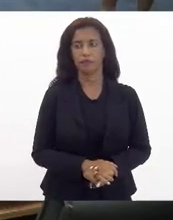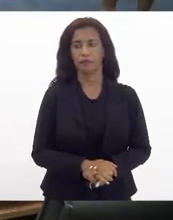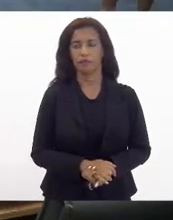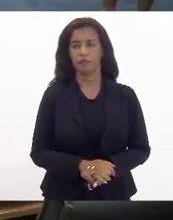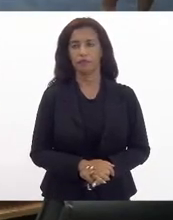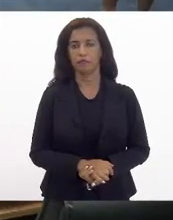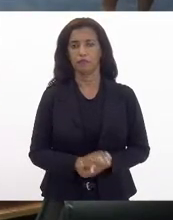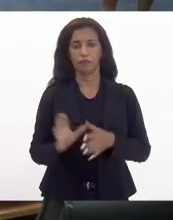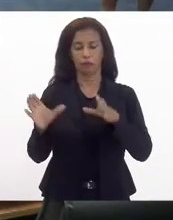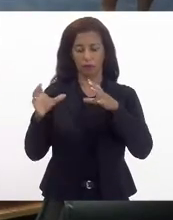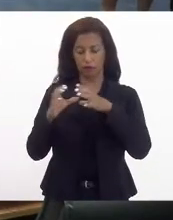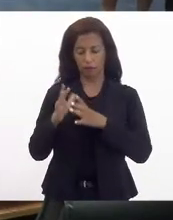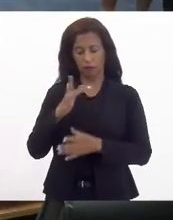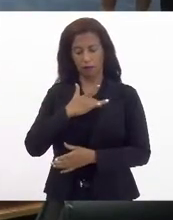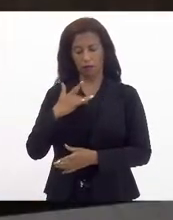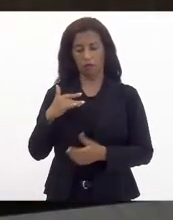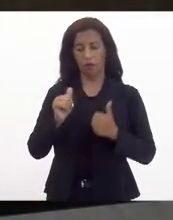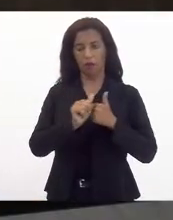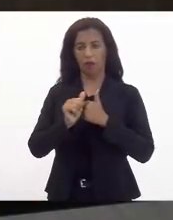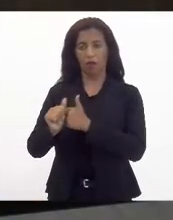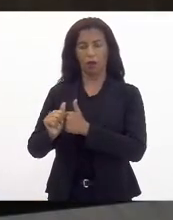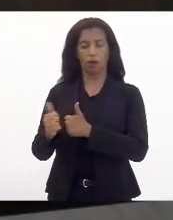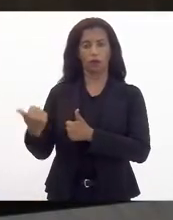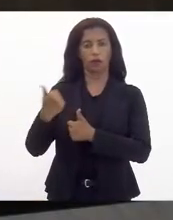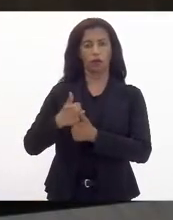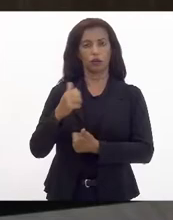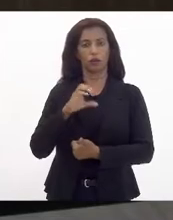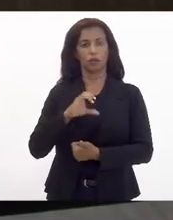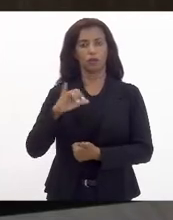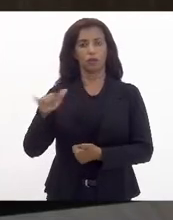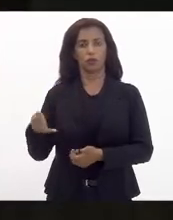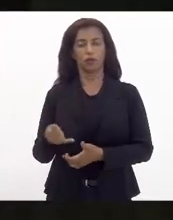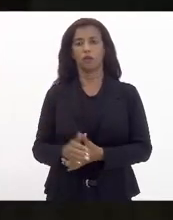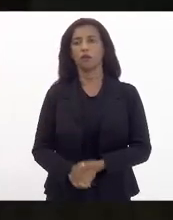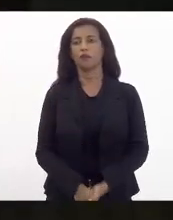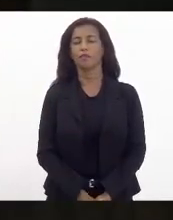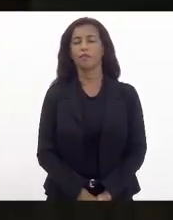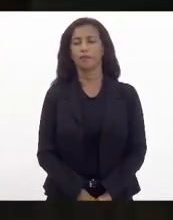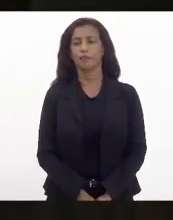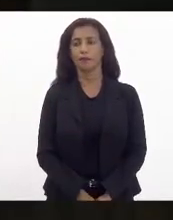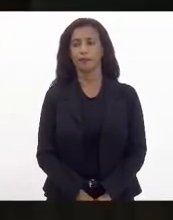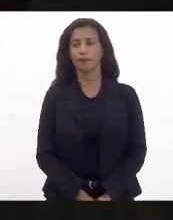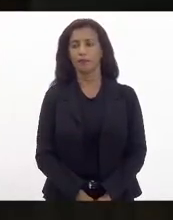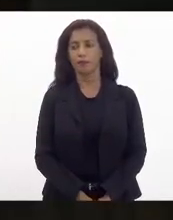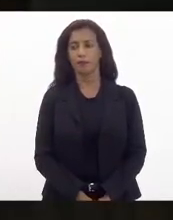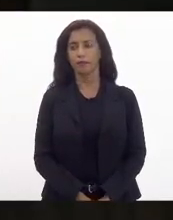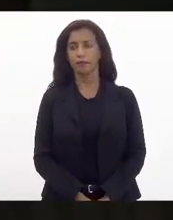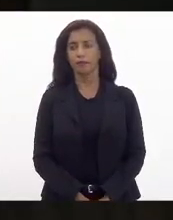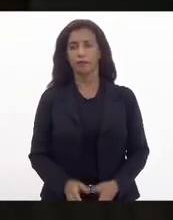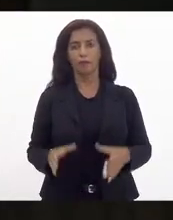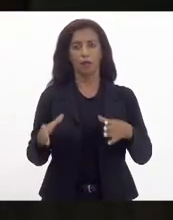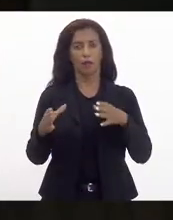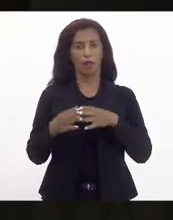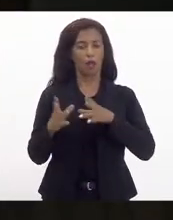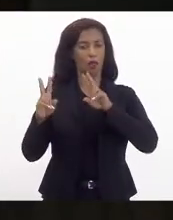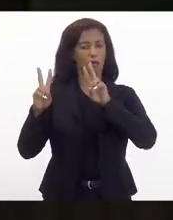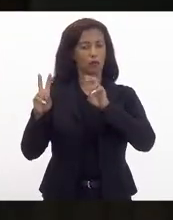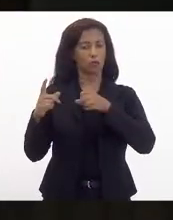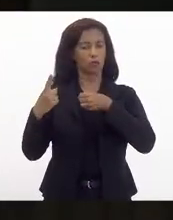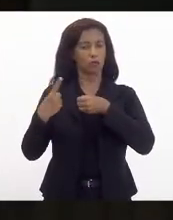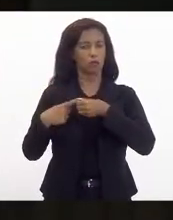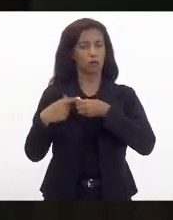e a comissão de saúde acompanha o substitutivo da ccj Obrigada pela comissão de assuntos municipais